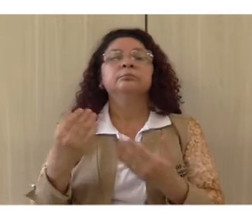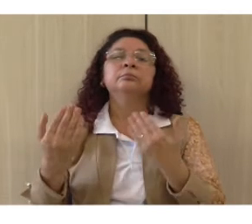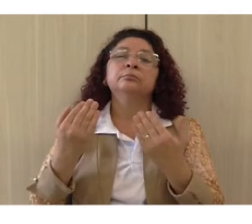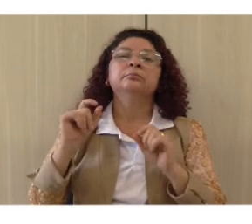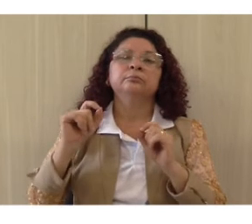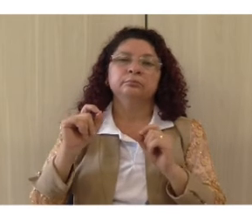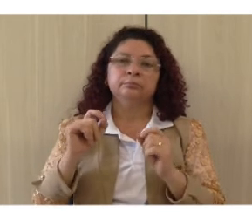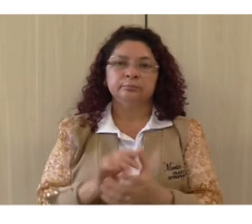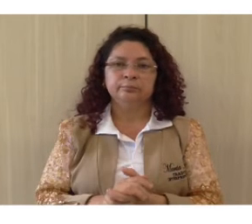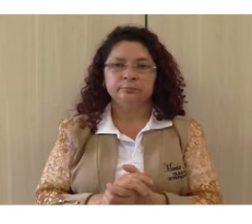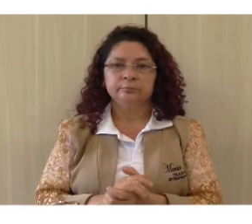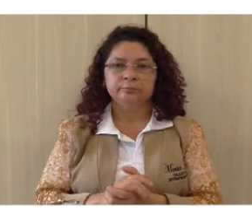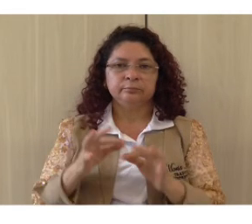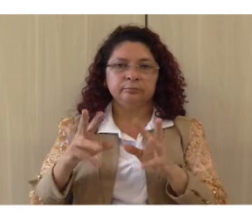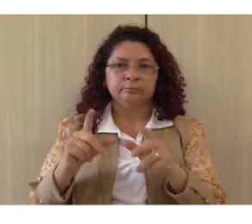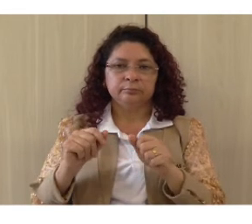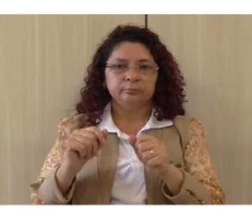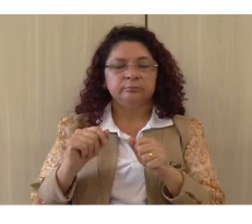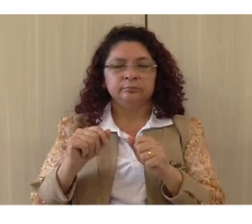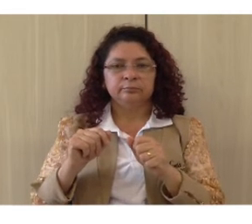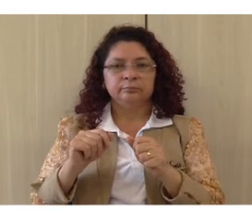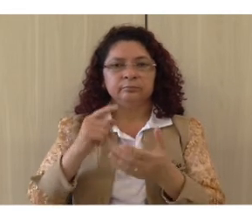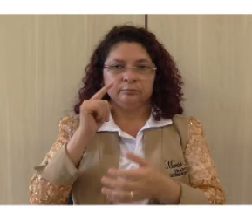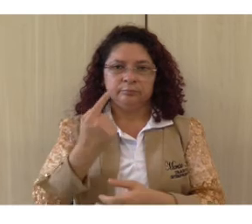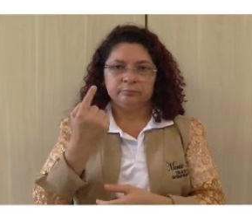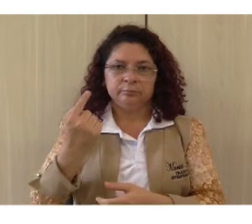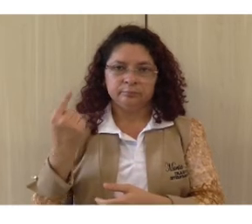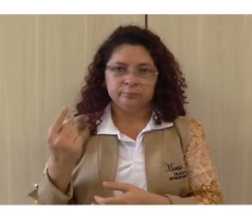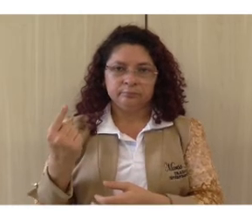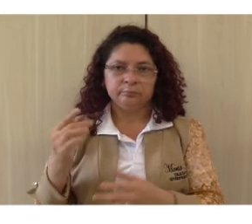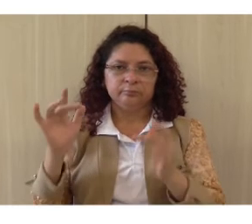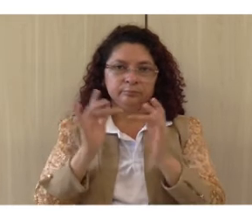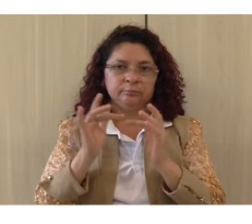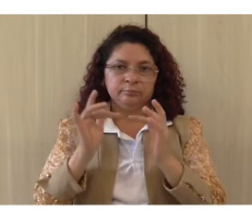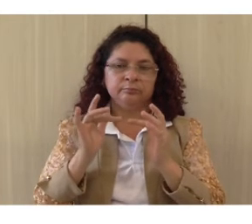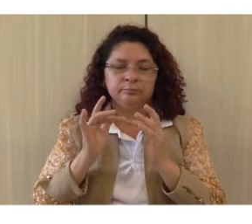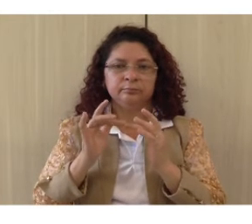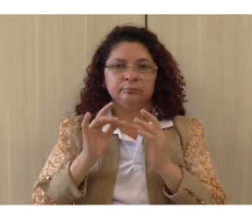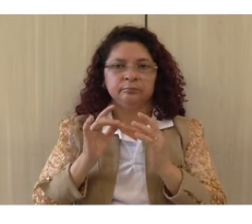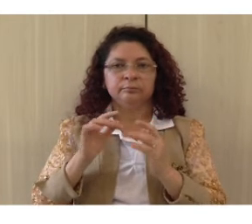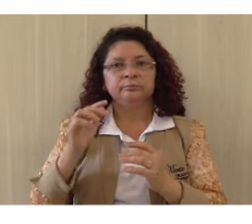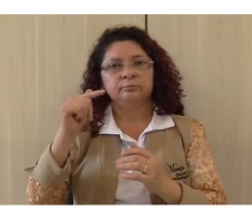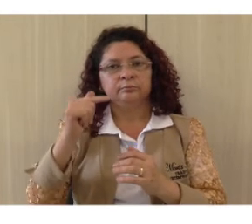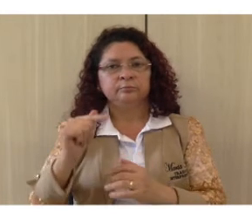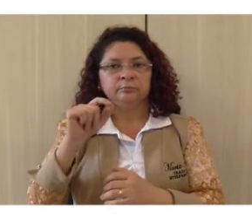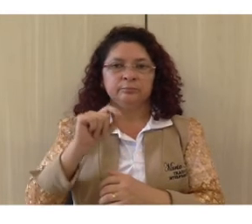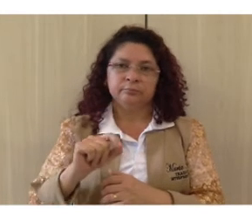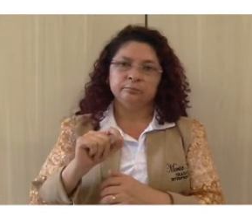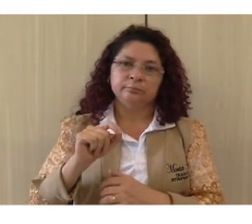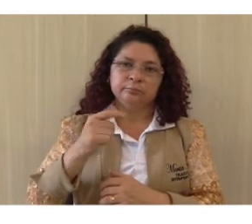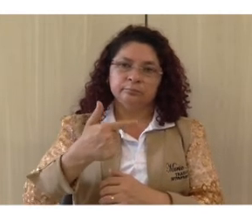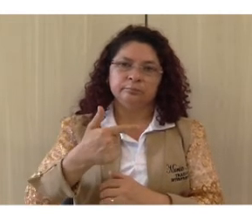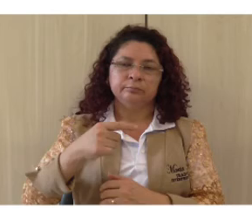calculada a média aritmética de cada candidato de acordo com a fórmula constante no item 7.1 deste